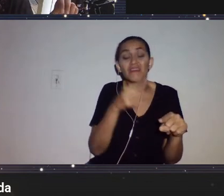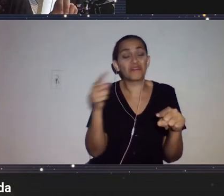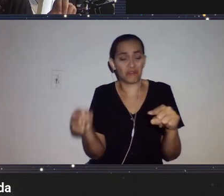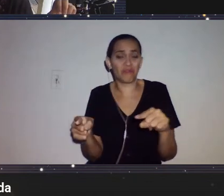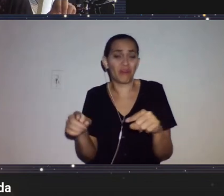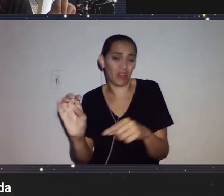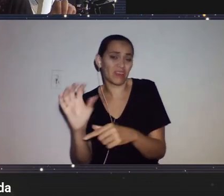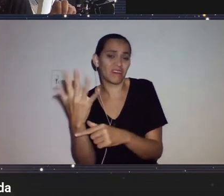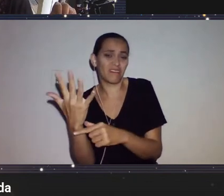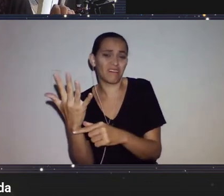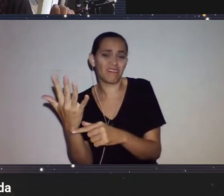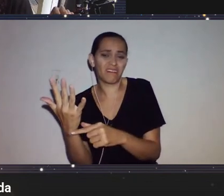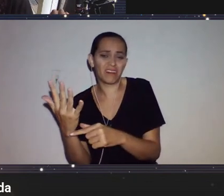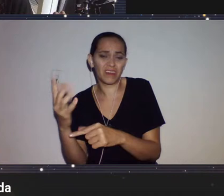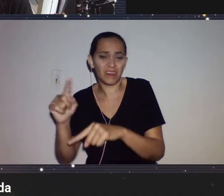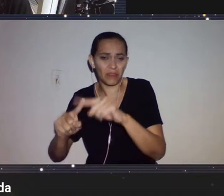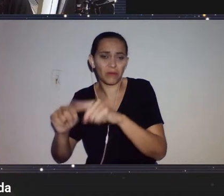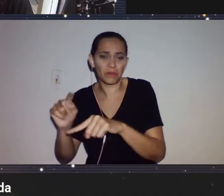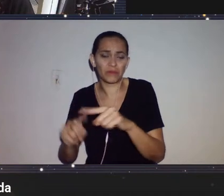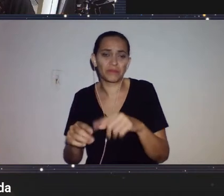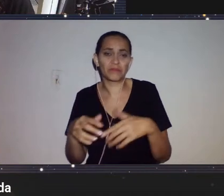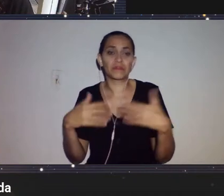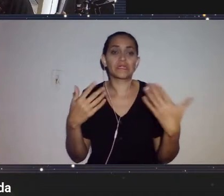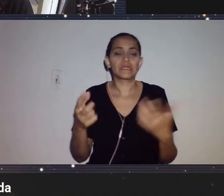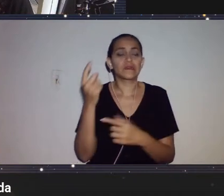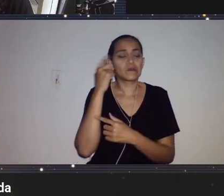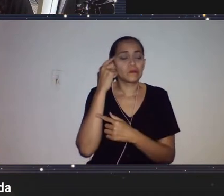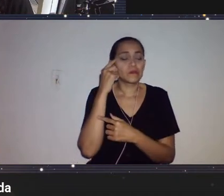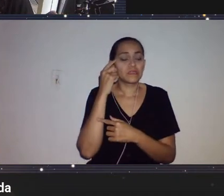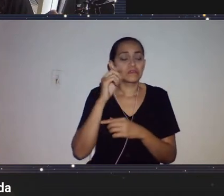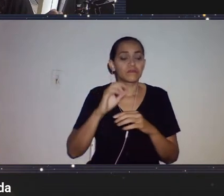na graduação, para que quando você estivesse no YouTube,